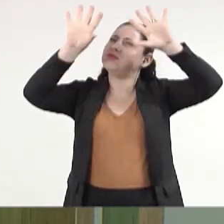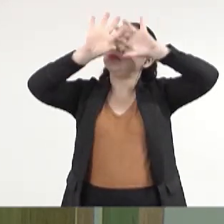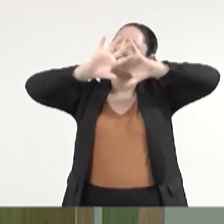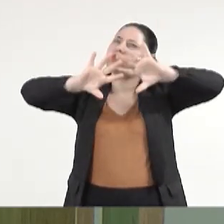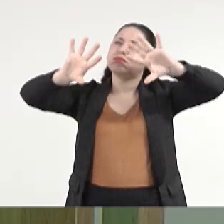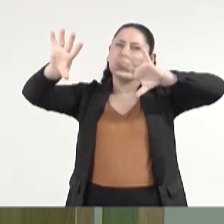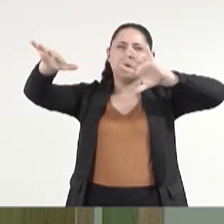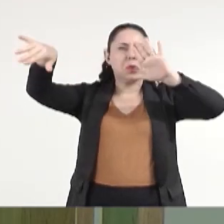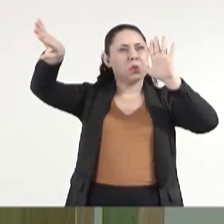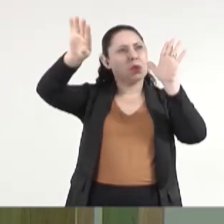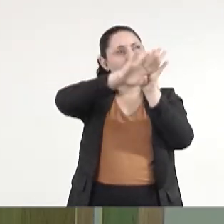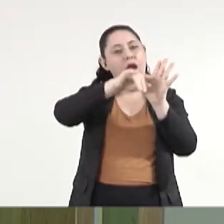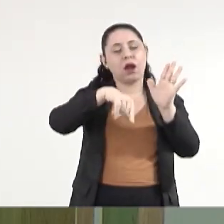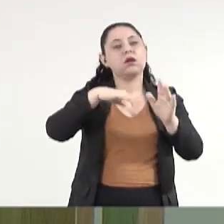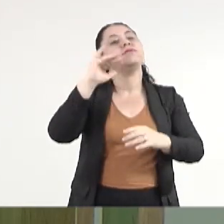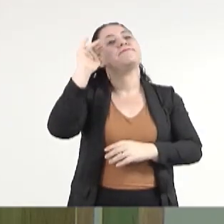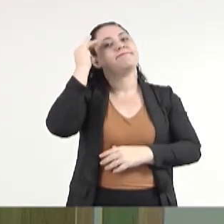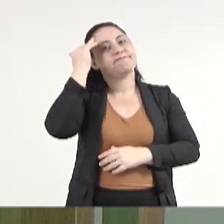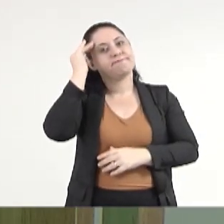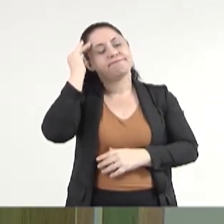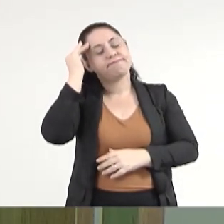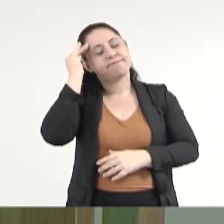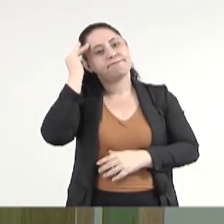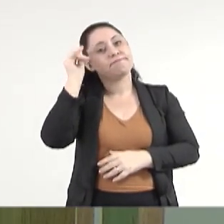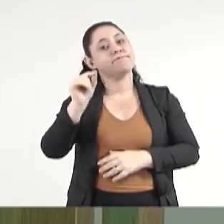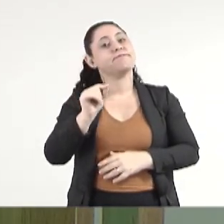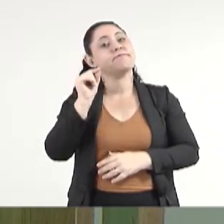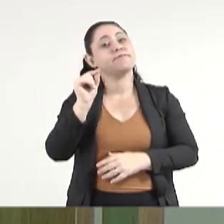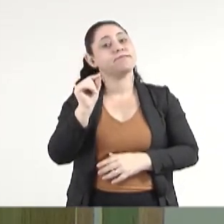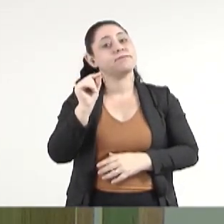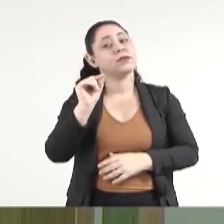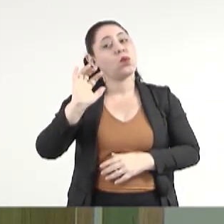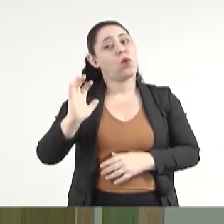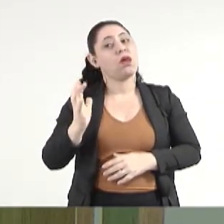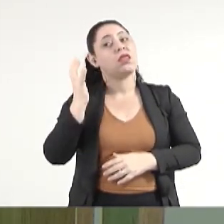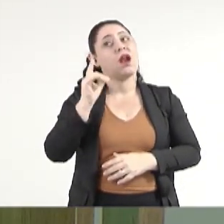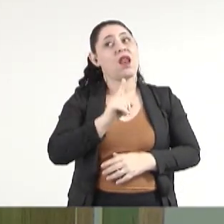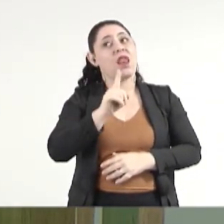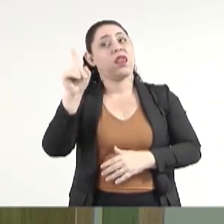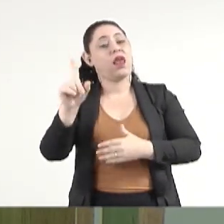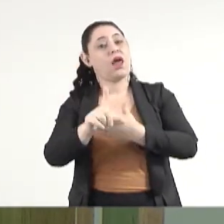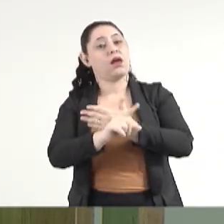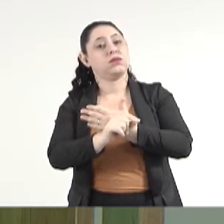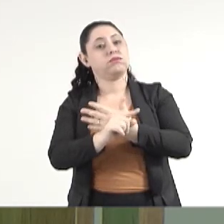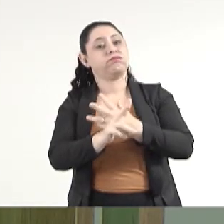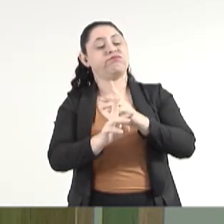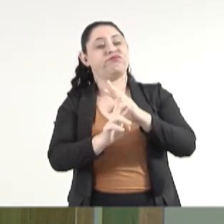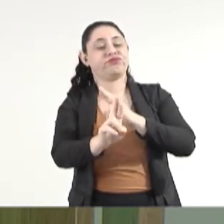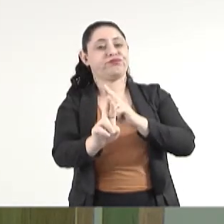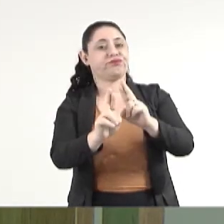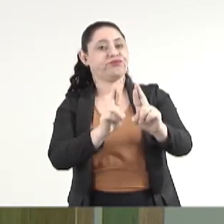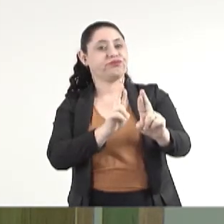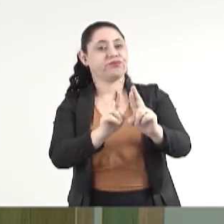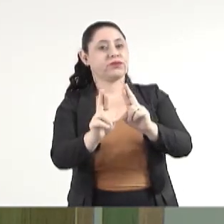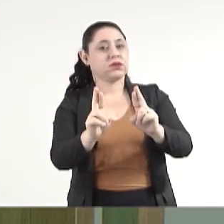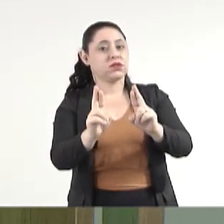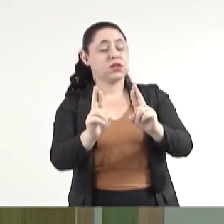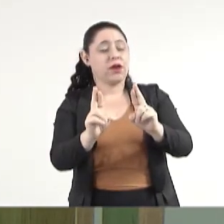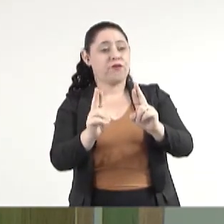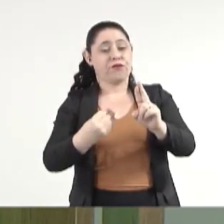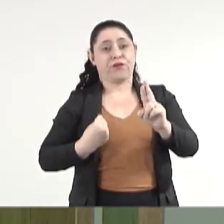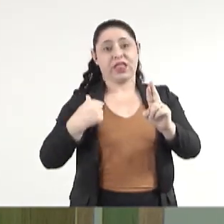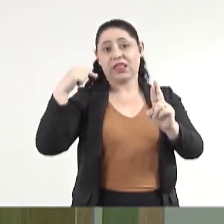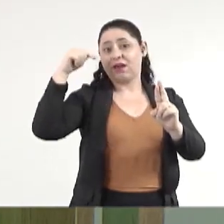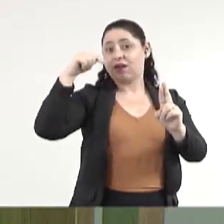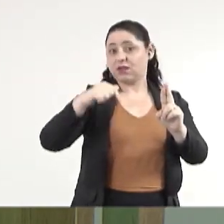nós. Então, nós entendemos, dessa vez, que o que acontece no Pantanal tem uma relação muito direta